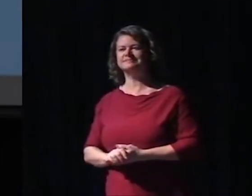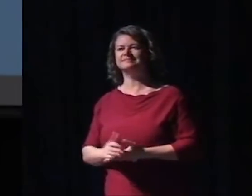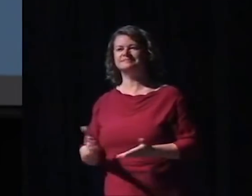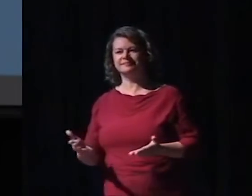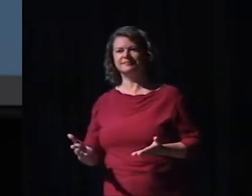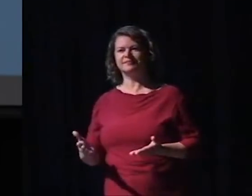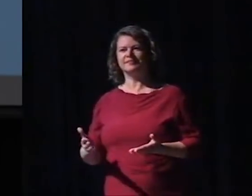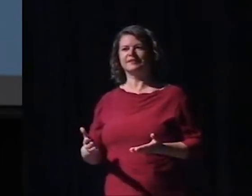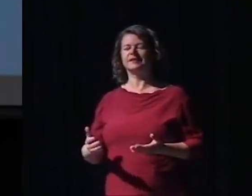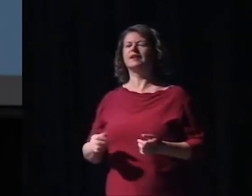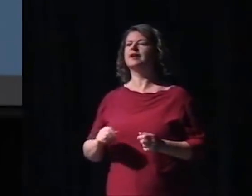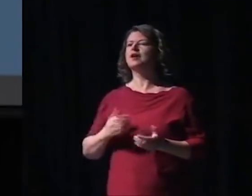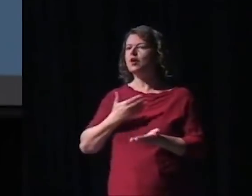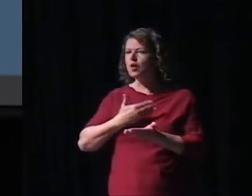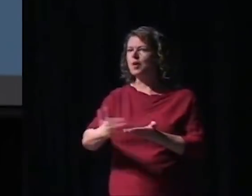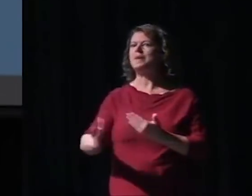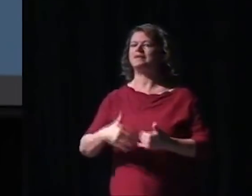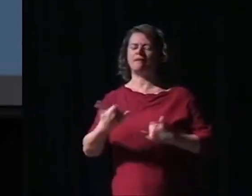é isso que ele faz.